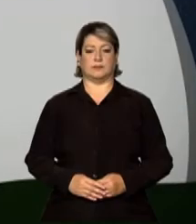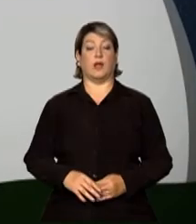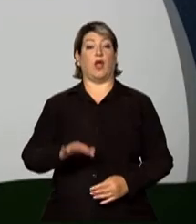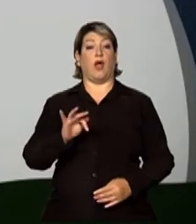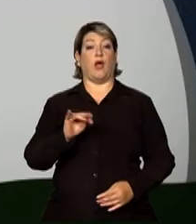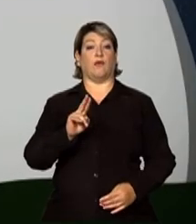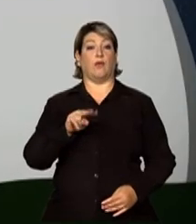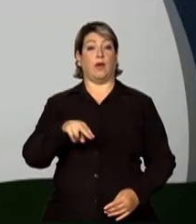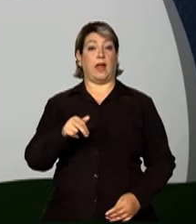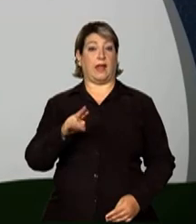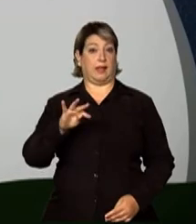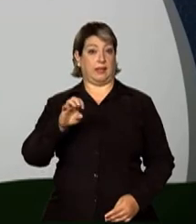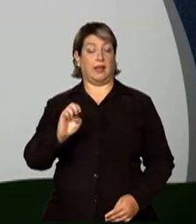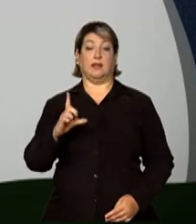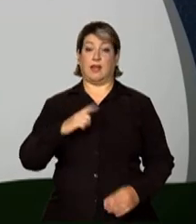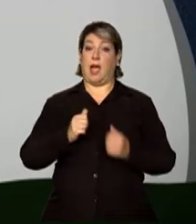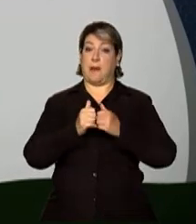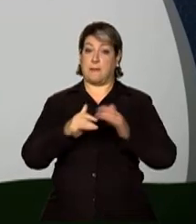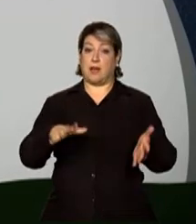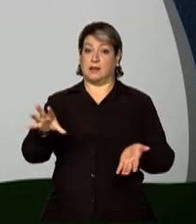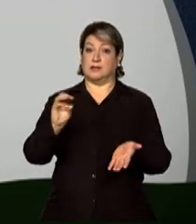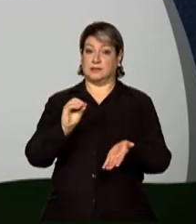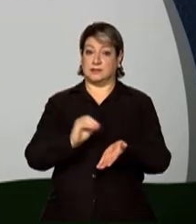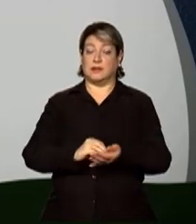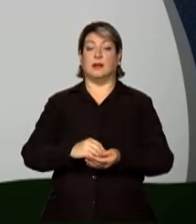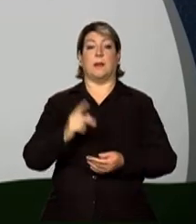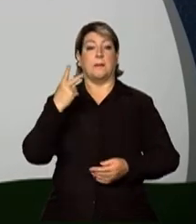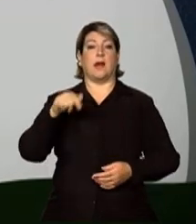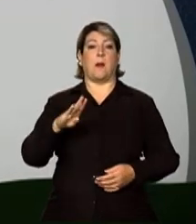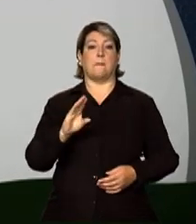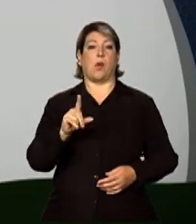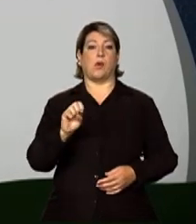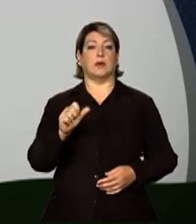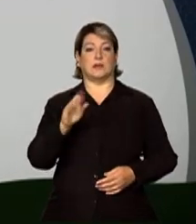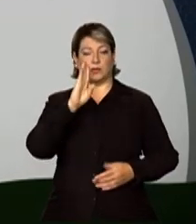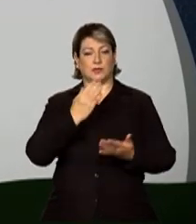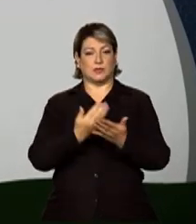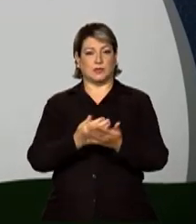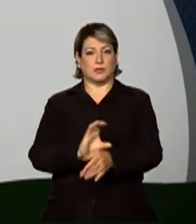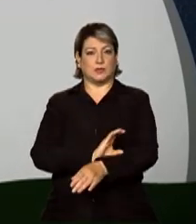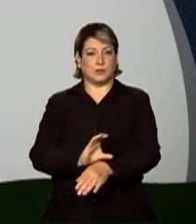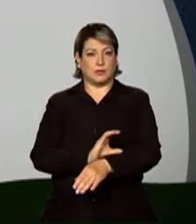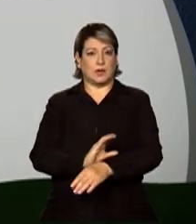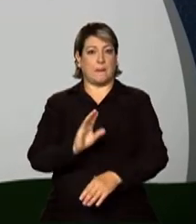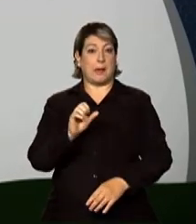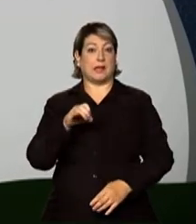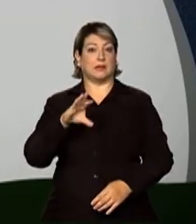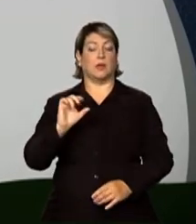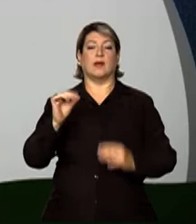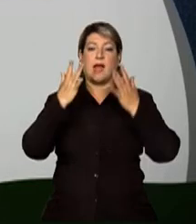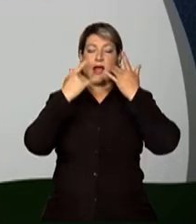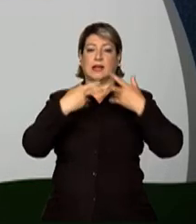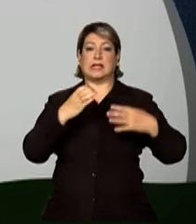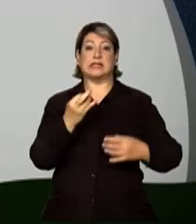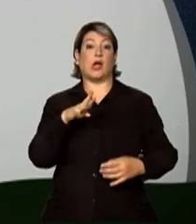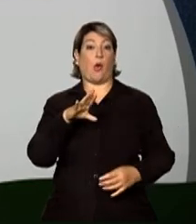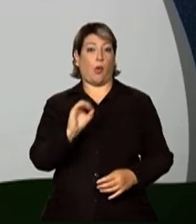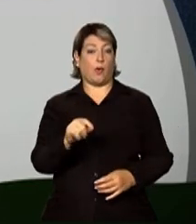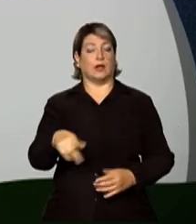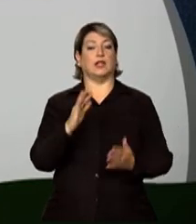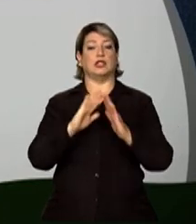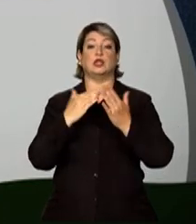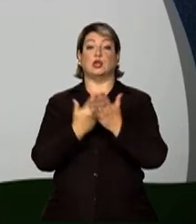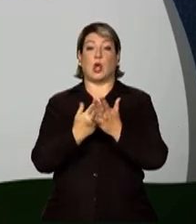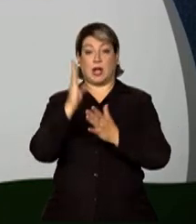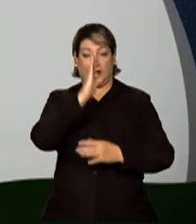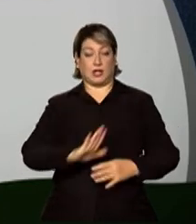Fundação Nacional de Artes está com inscrições abertas para a Bolsa Funarte de Formação Básica em Artes Circenses da Escola Nacional